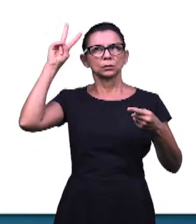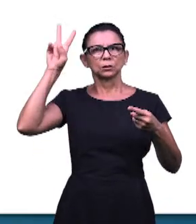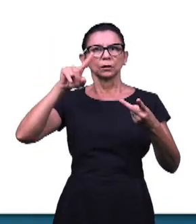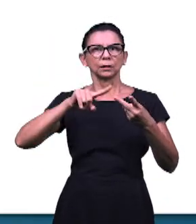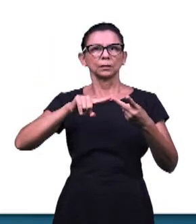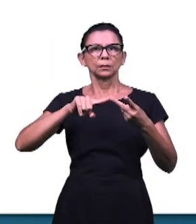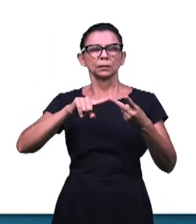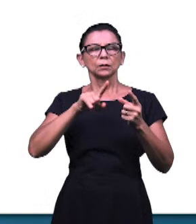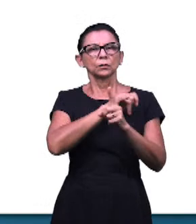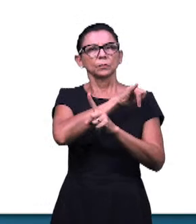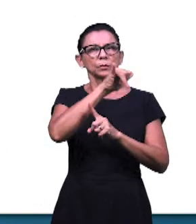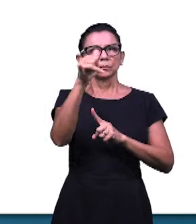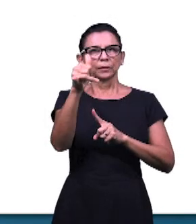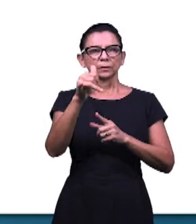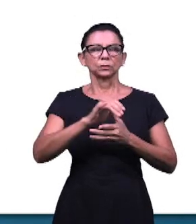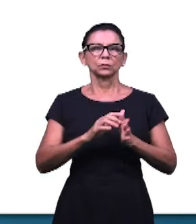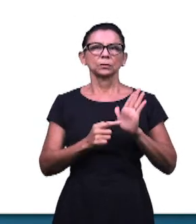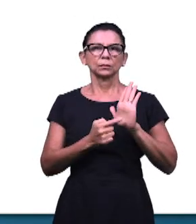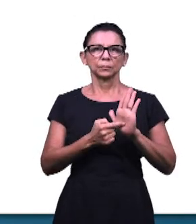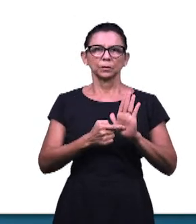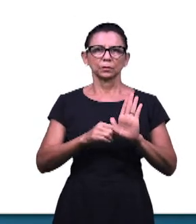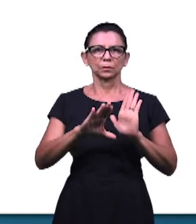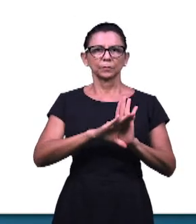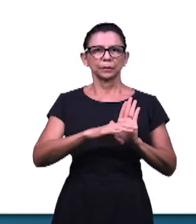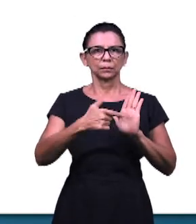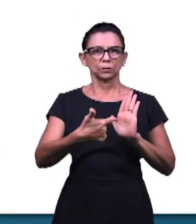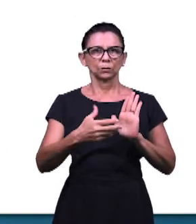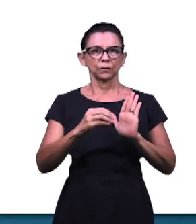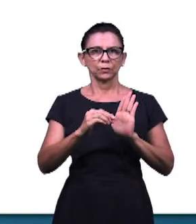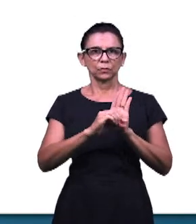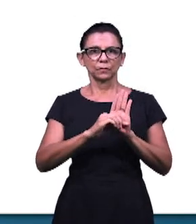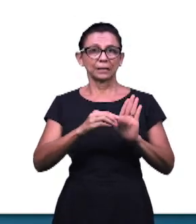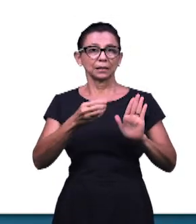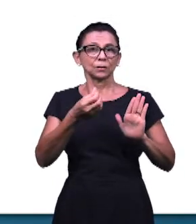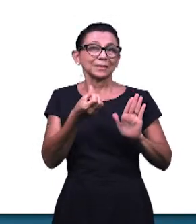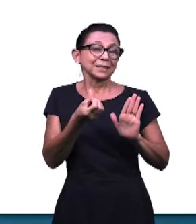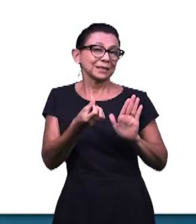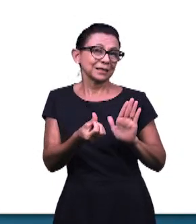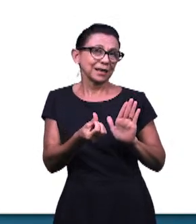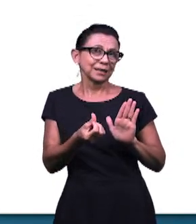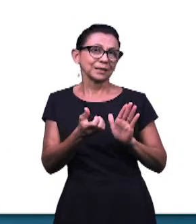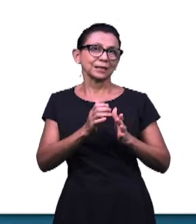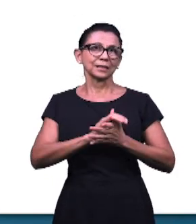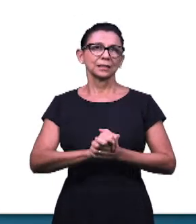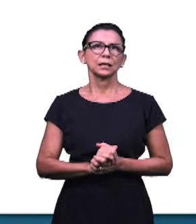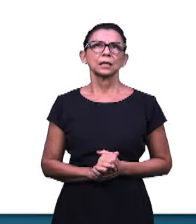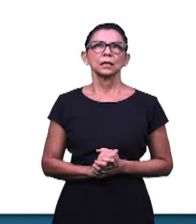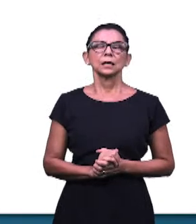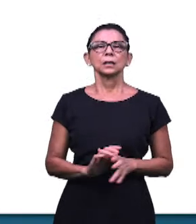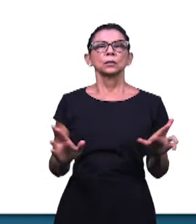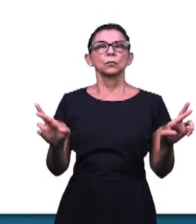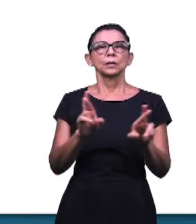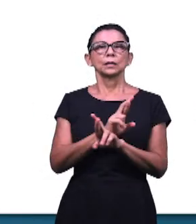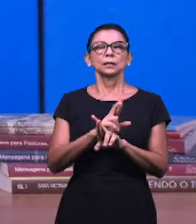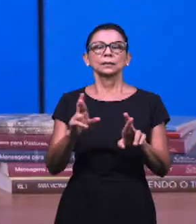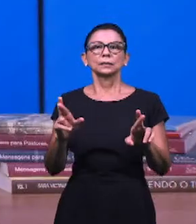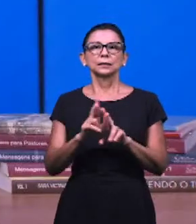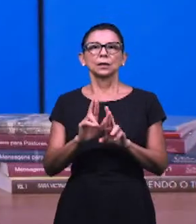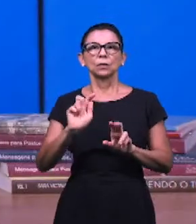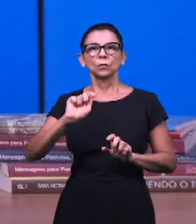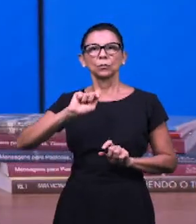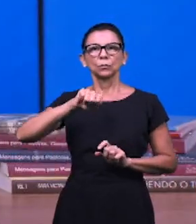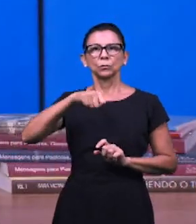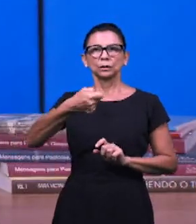que está no capítulo 20, verso 6, com relação à palavra ociosos?